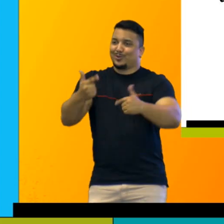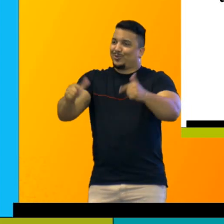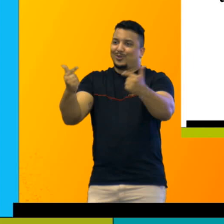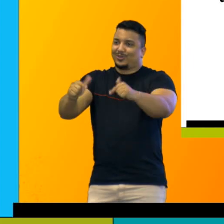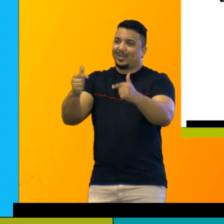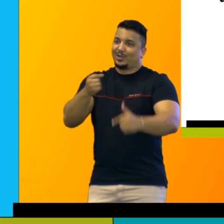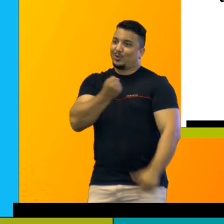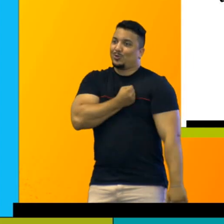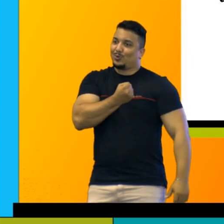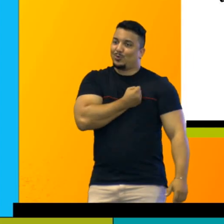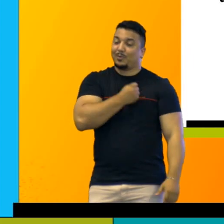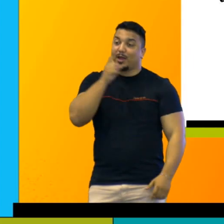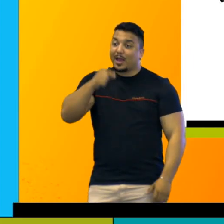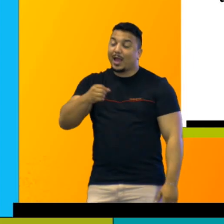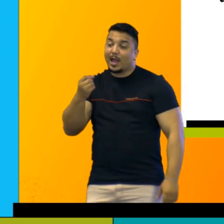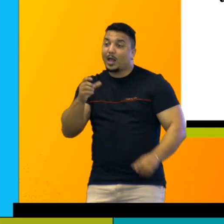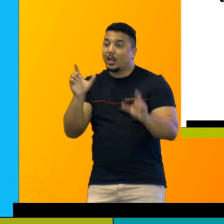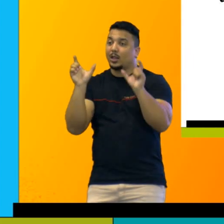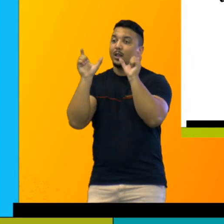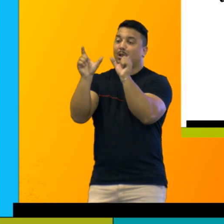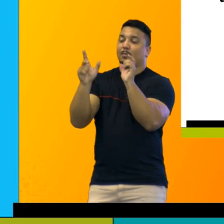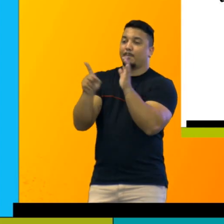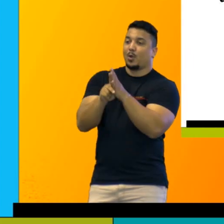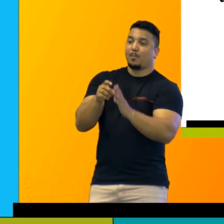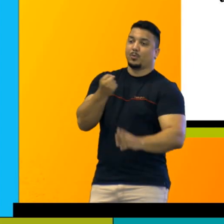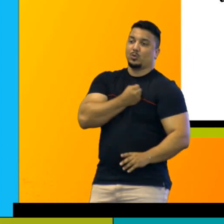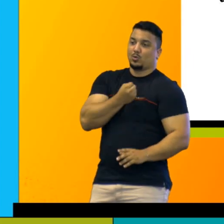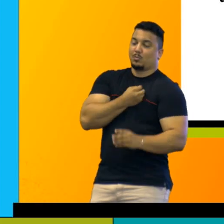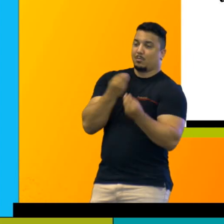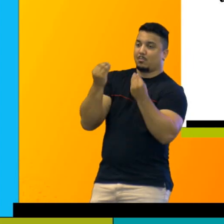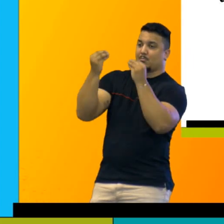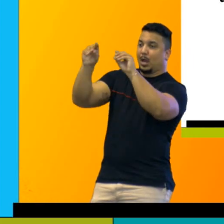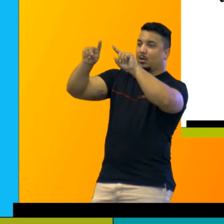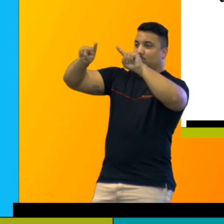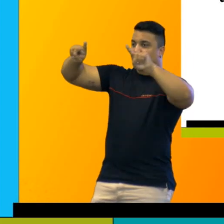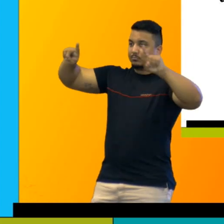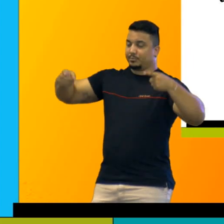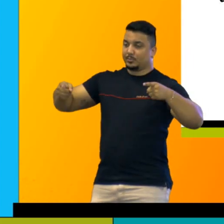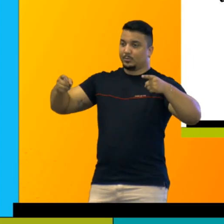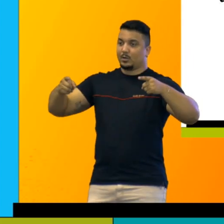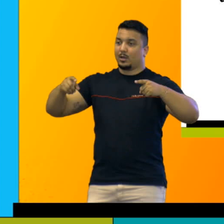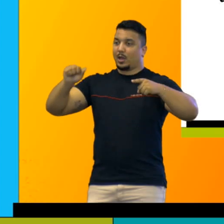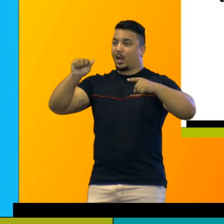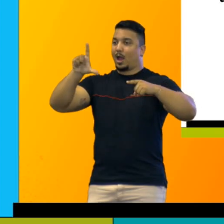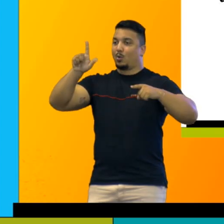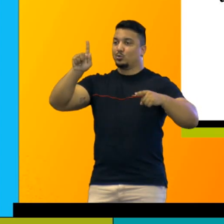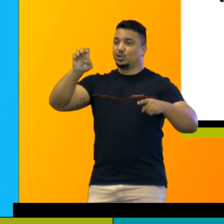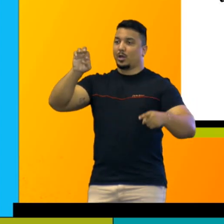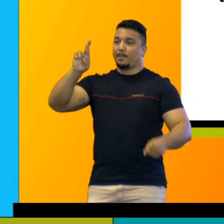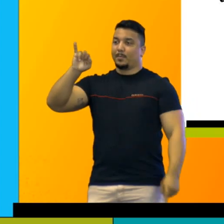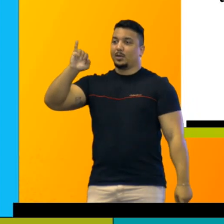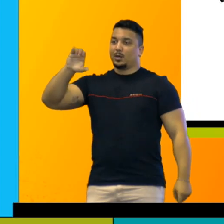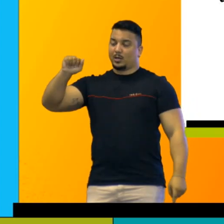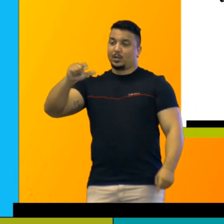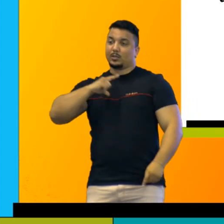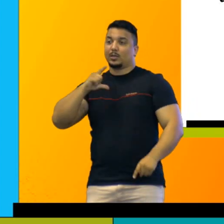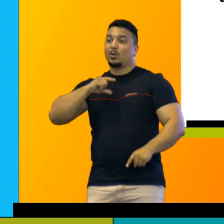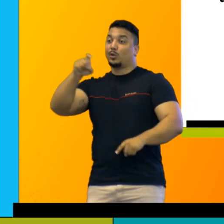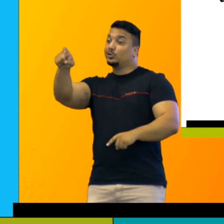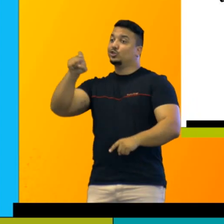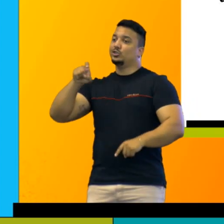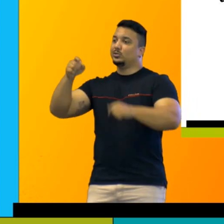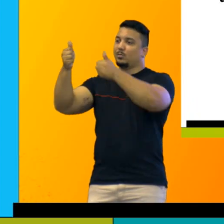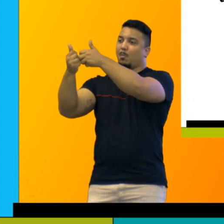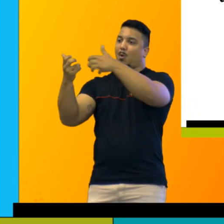como resposta. Vai ter uma expressão numérica, uma expressão algébrica, que vai aparecer o